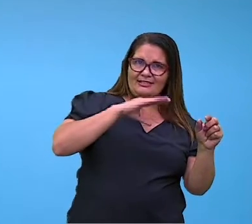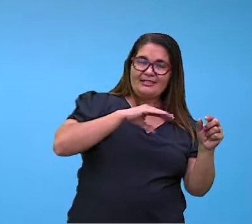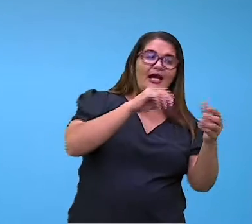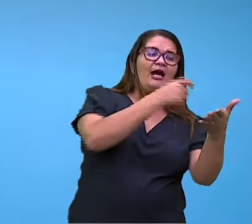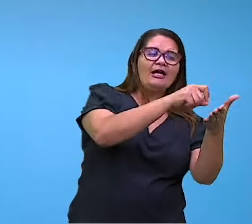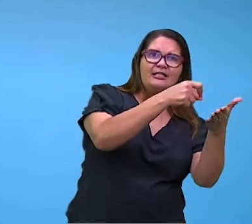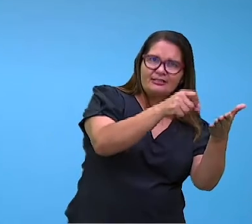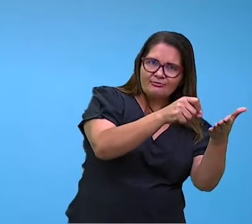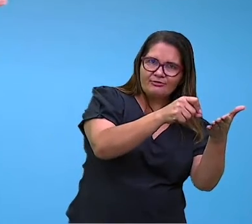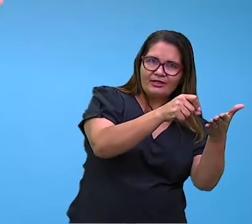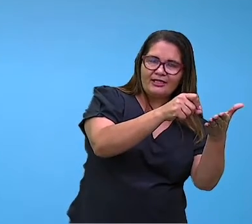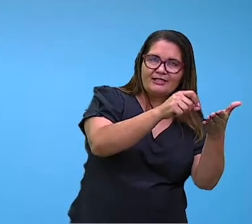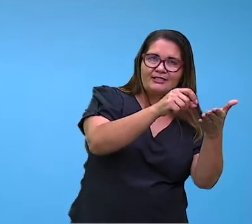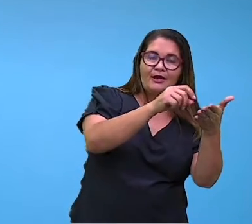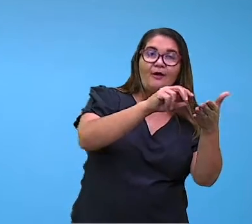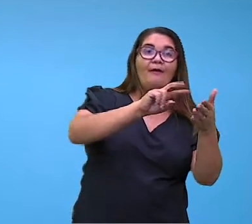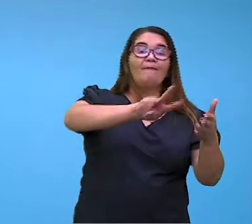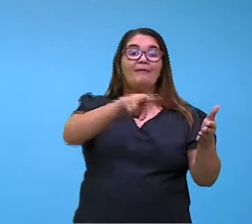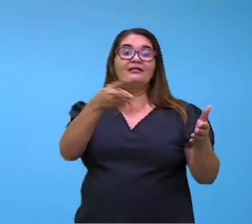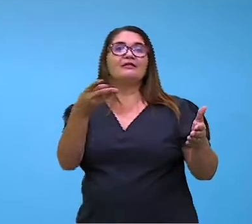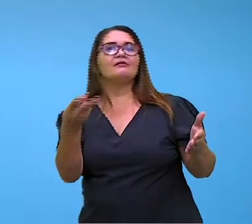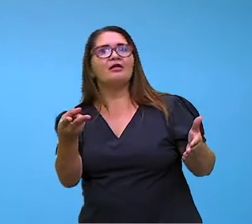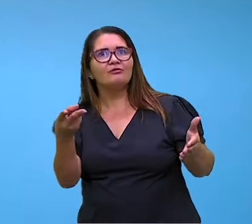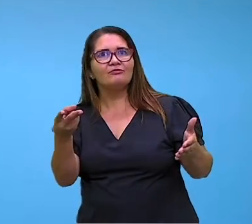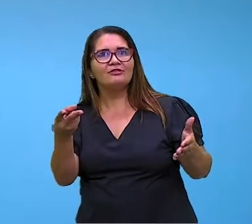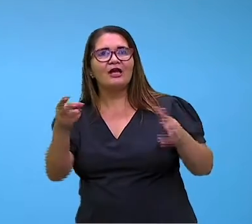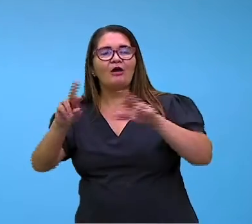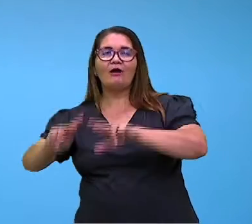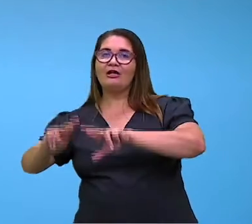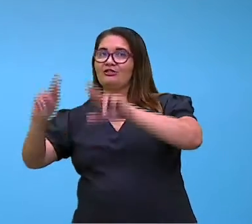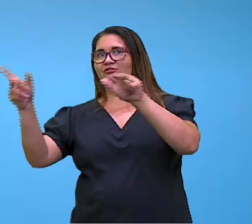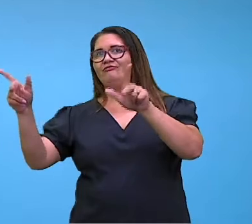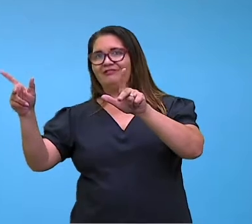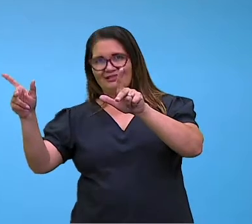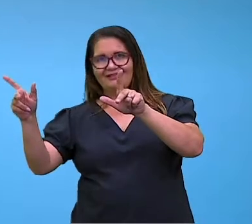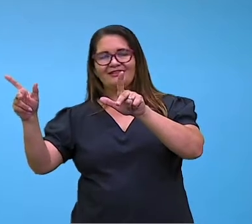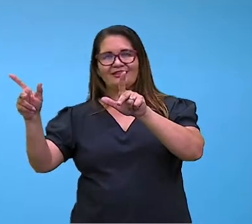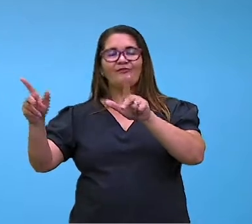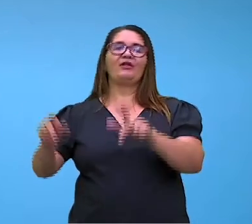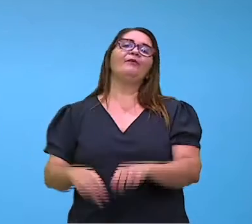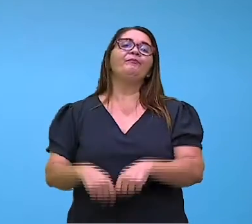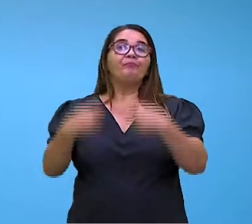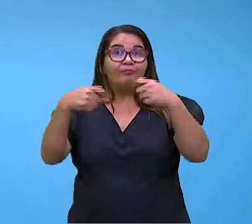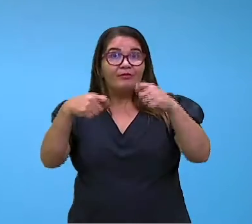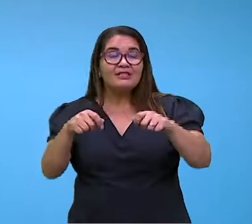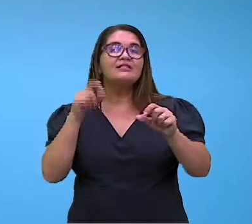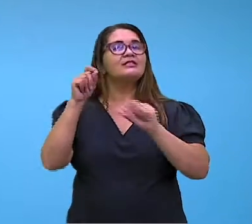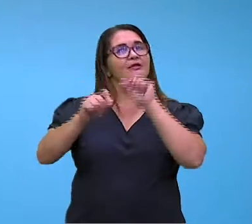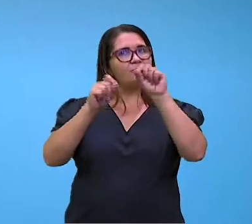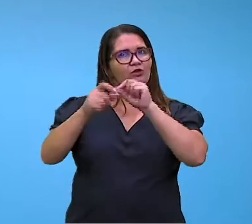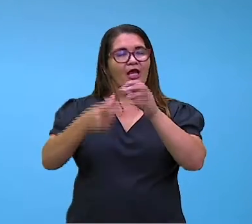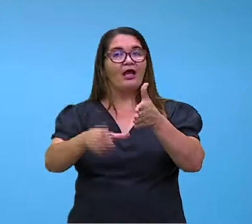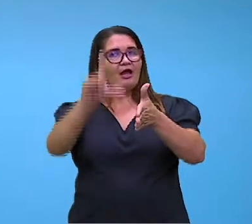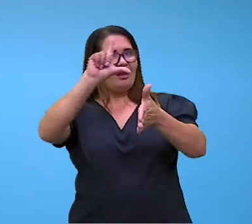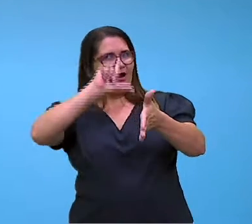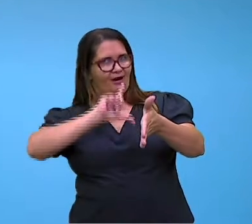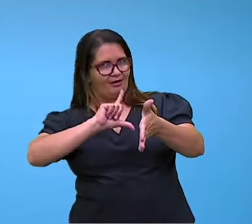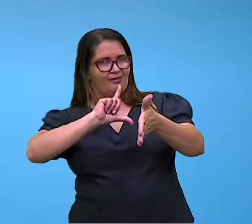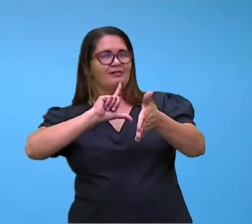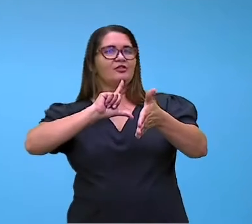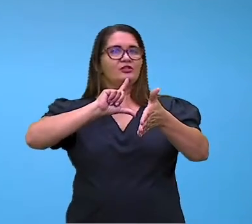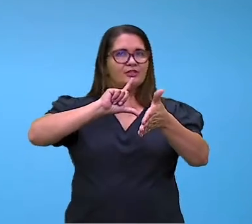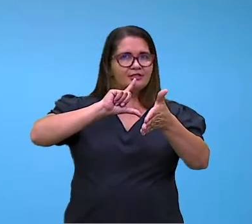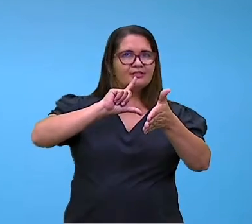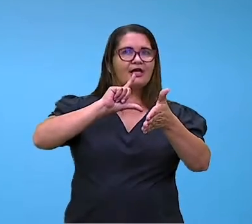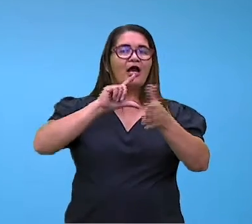nos textos, busque observar, né? Sempre observar o contexto para identificar os false friends